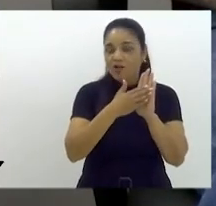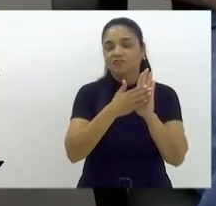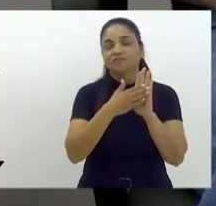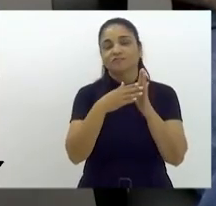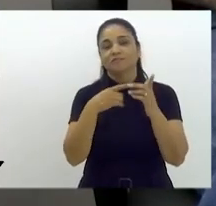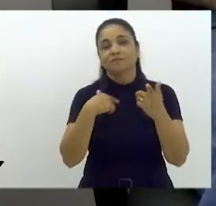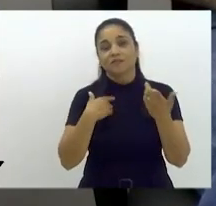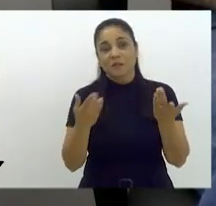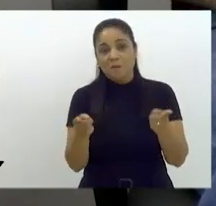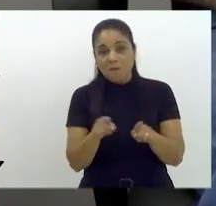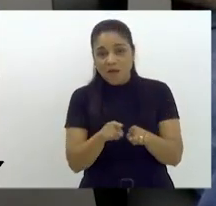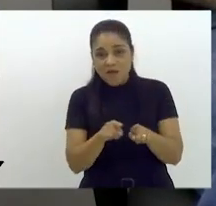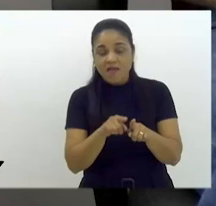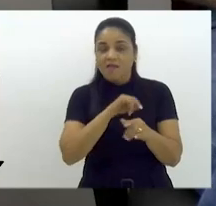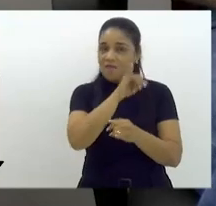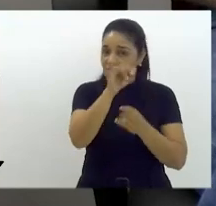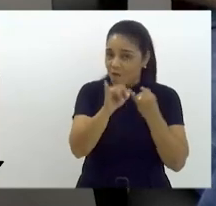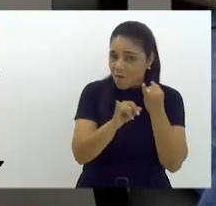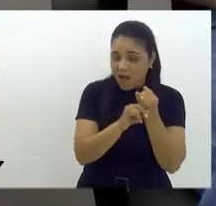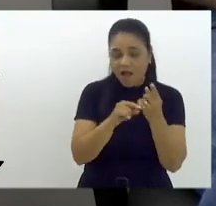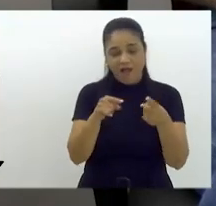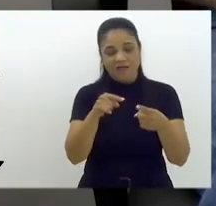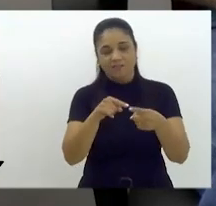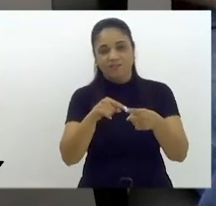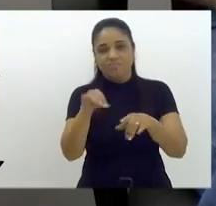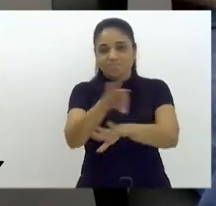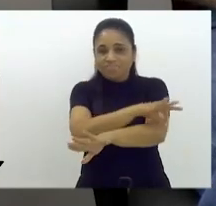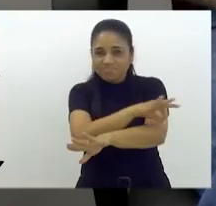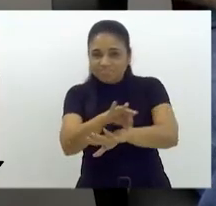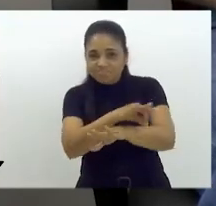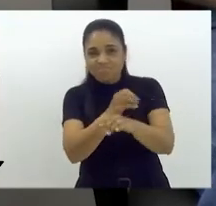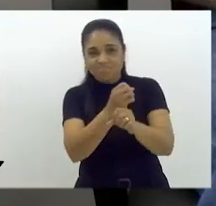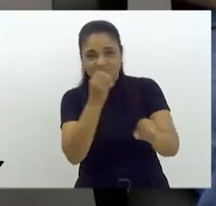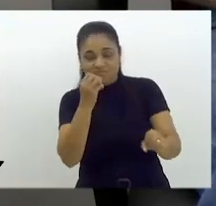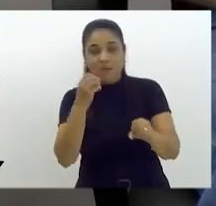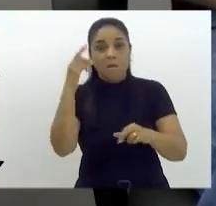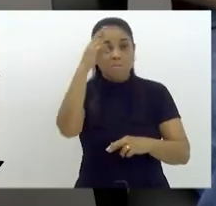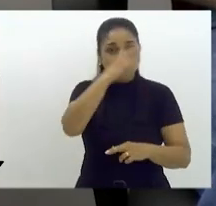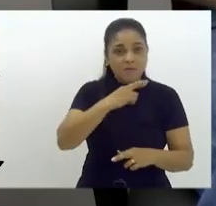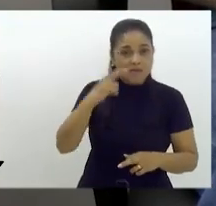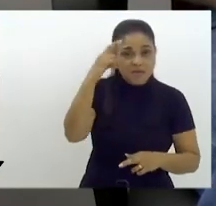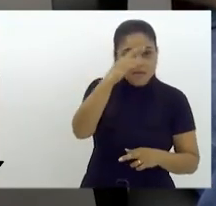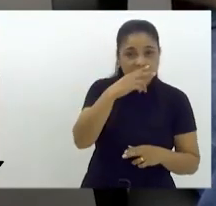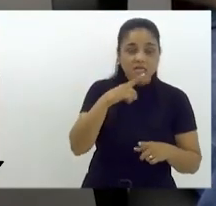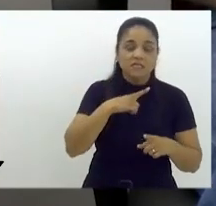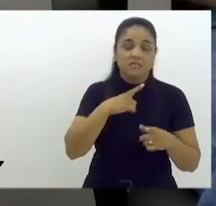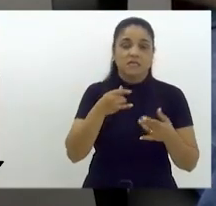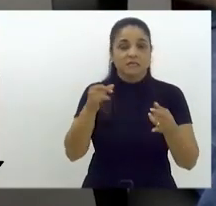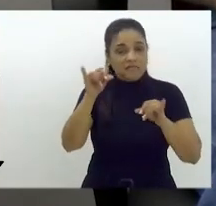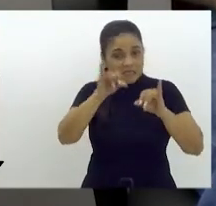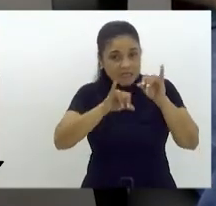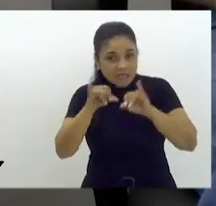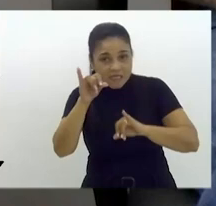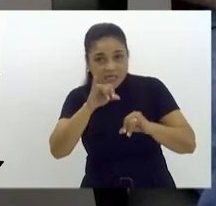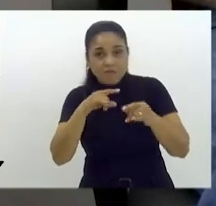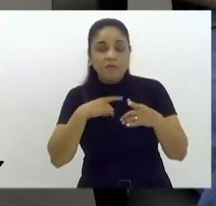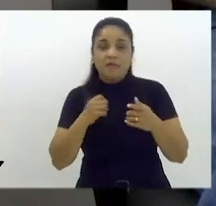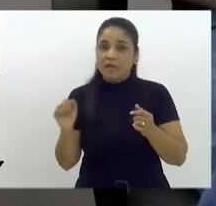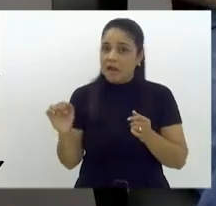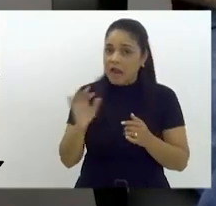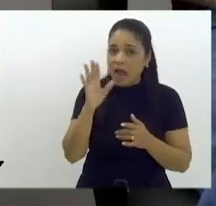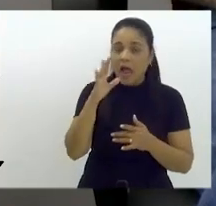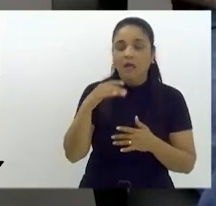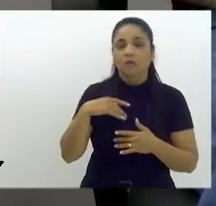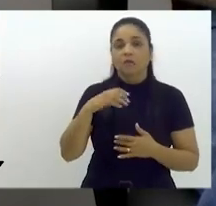para a gente na engenharia nas perícias demais de química lá dentro temos também equipamentos caríssimos lá você pega um